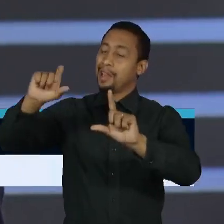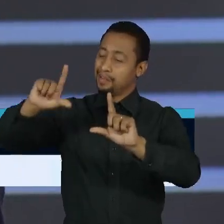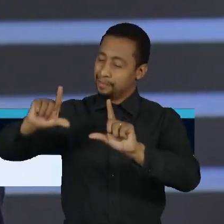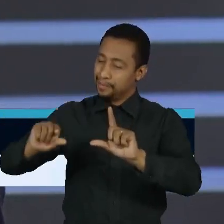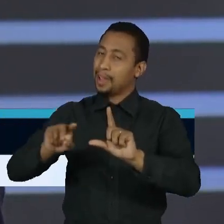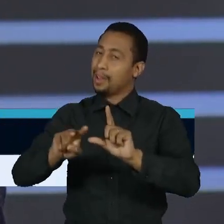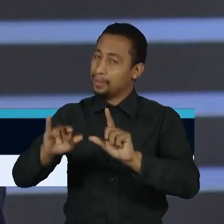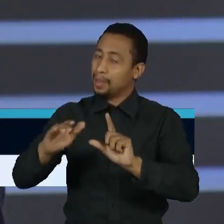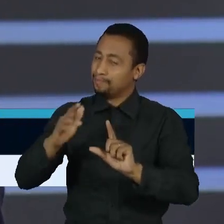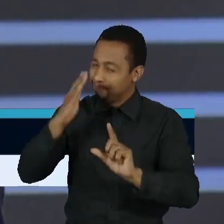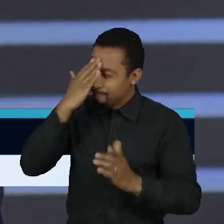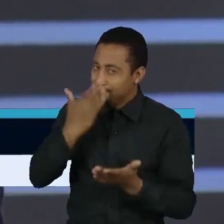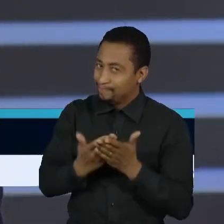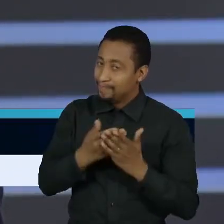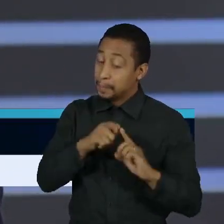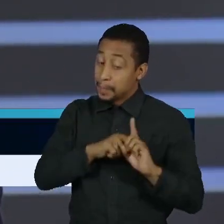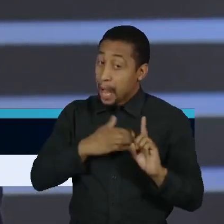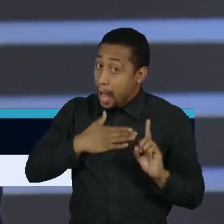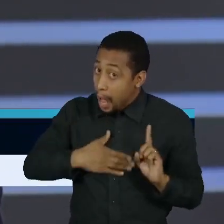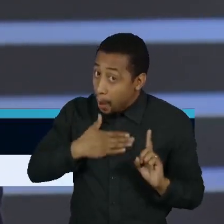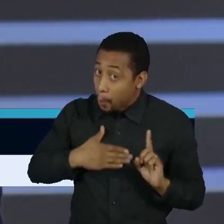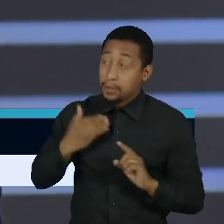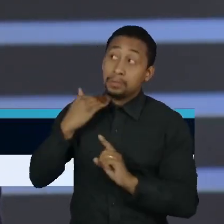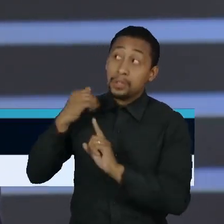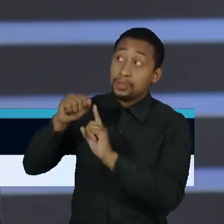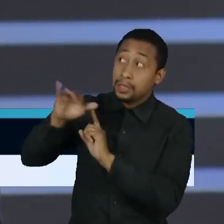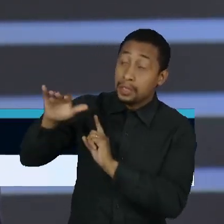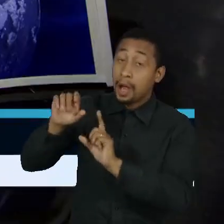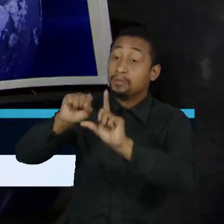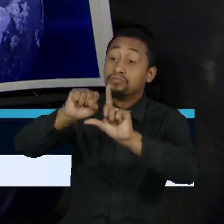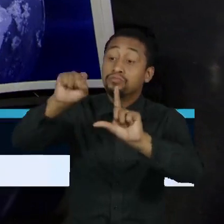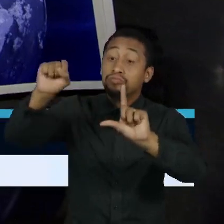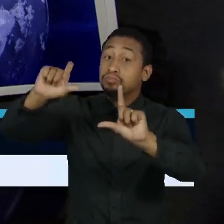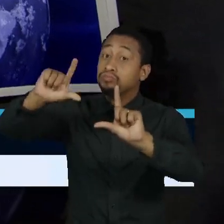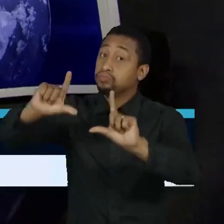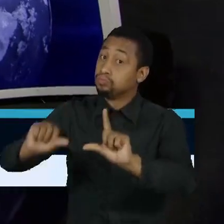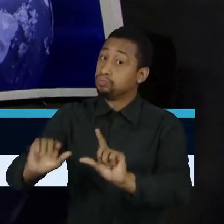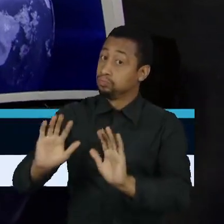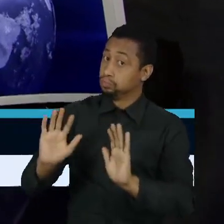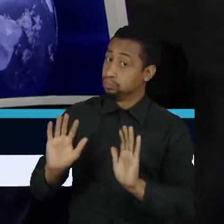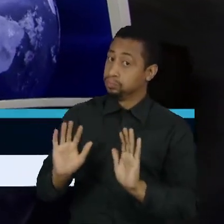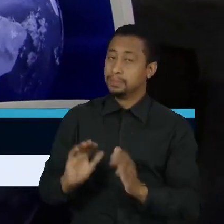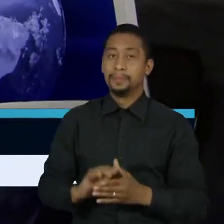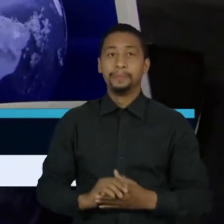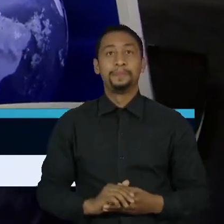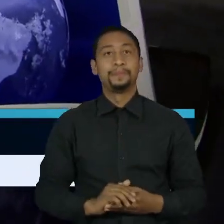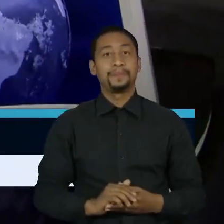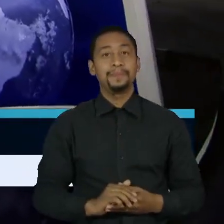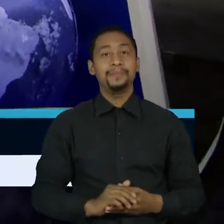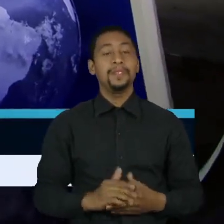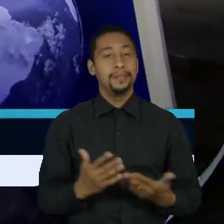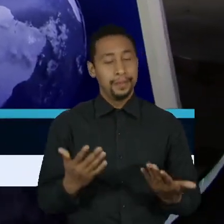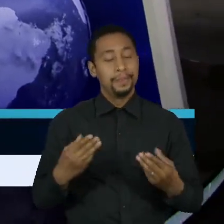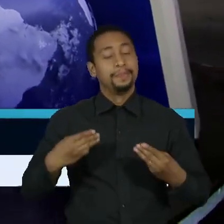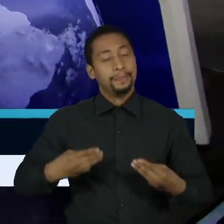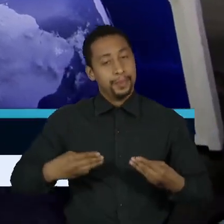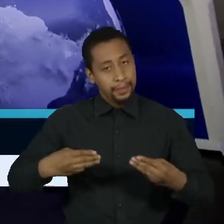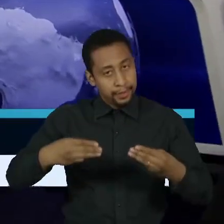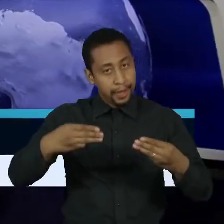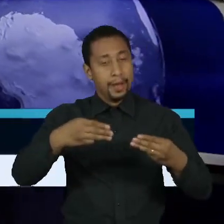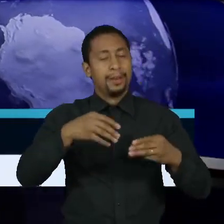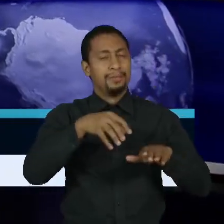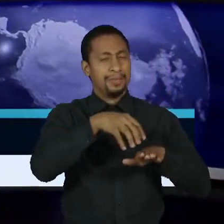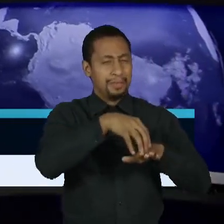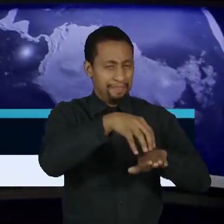finalmente, a partir de agosto, o Banco Central tenha juízo e comece essa marcha. Agora, Wilson, só o Ministério dos Transportes anunciou por esses